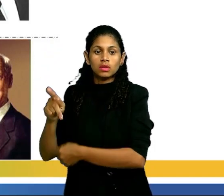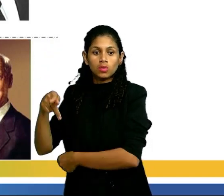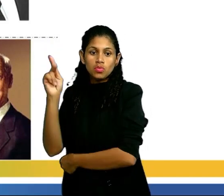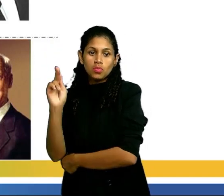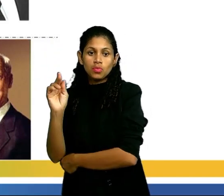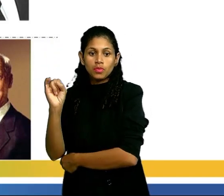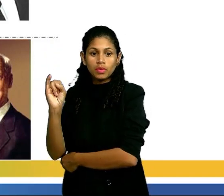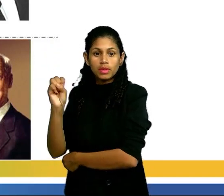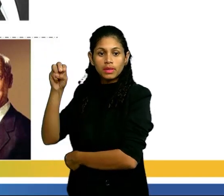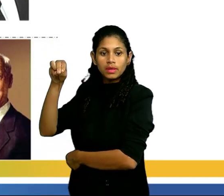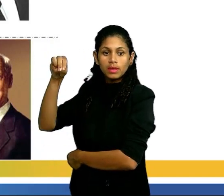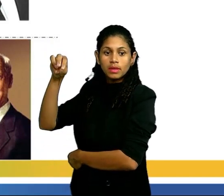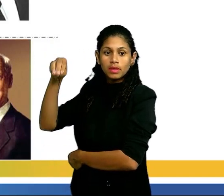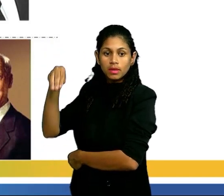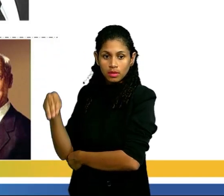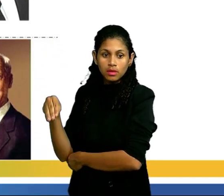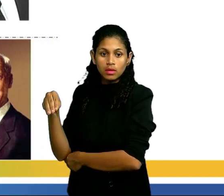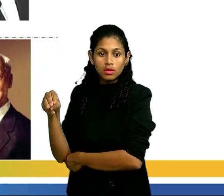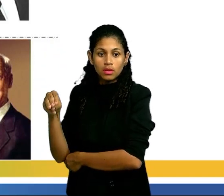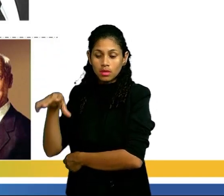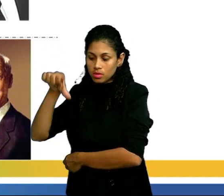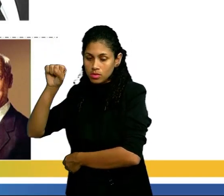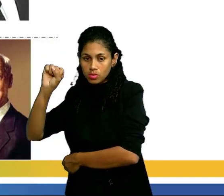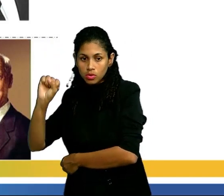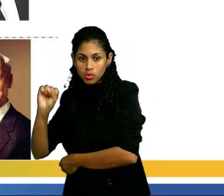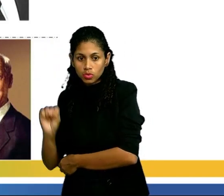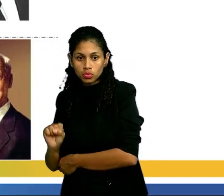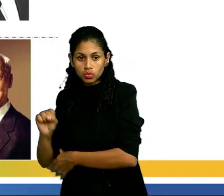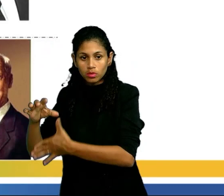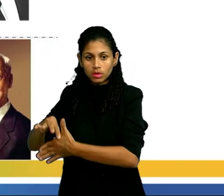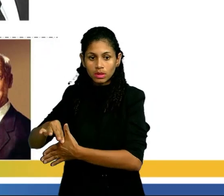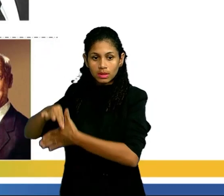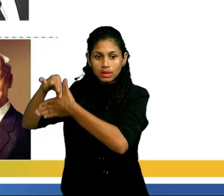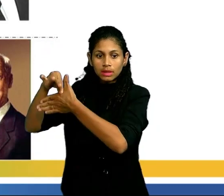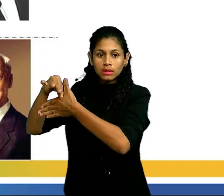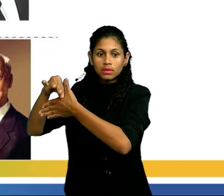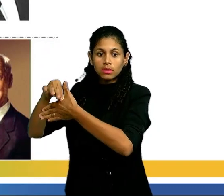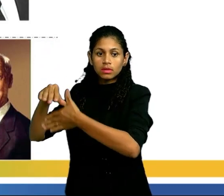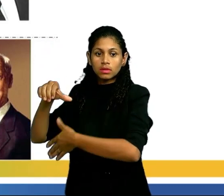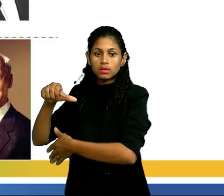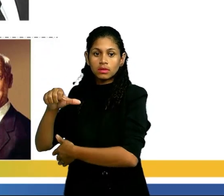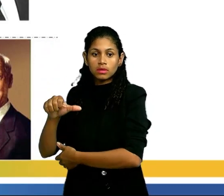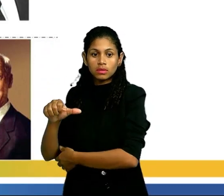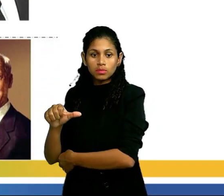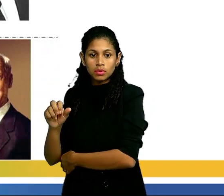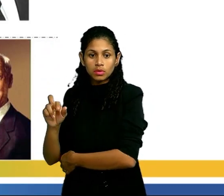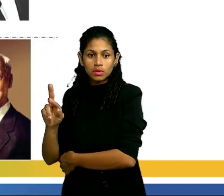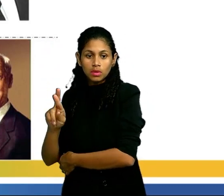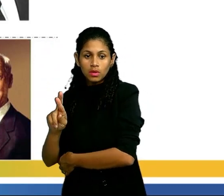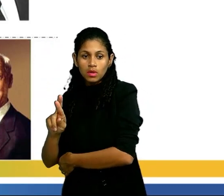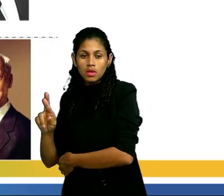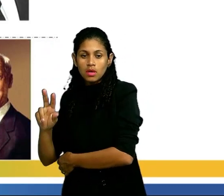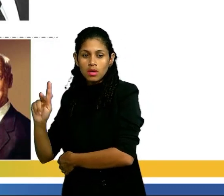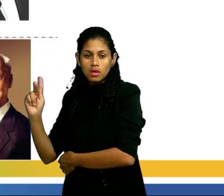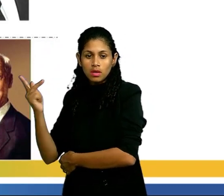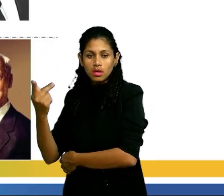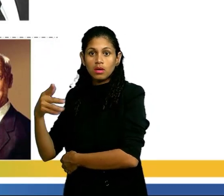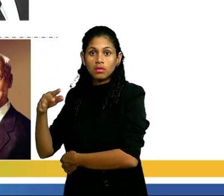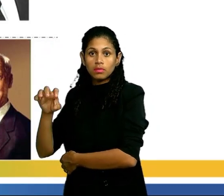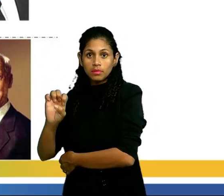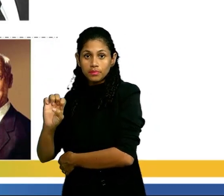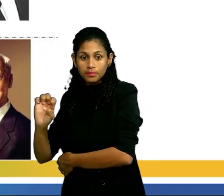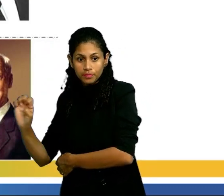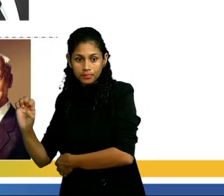uma república influenciada, capitalista, né, com um governo apoiado, colaboracionista e apoiado